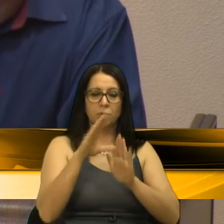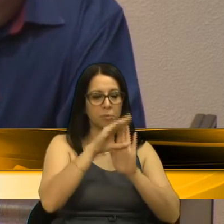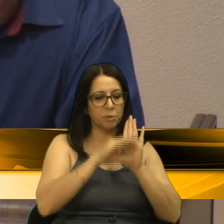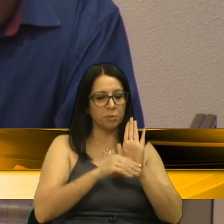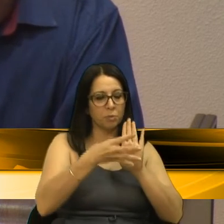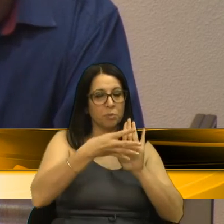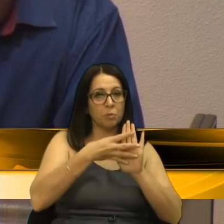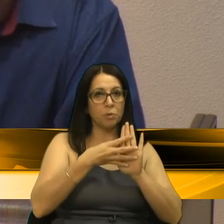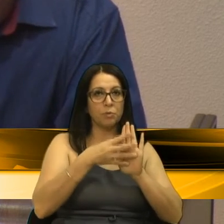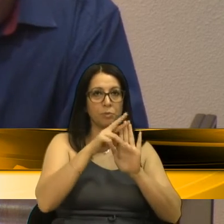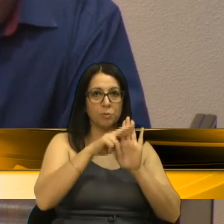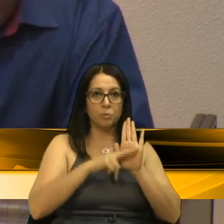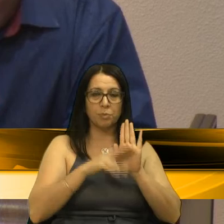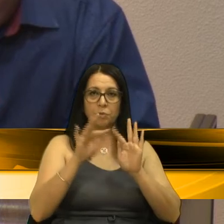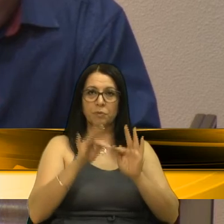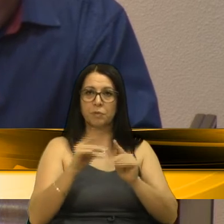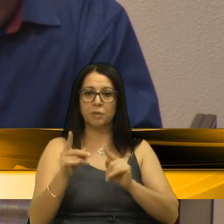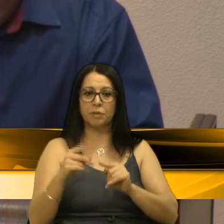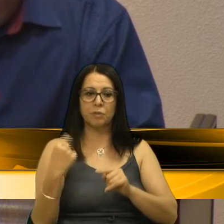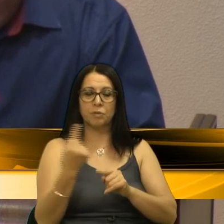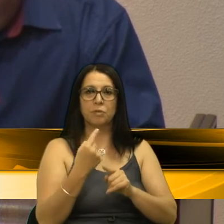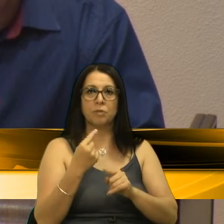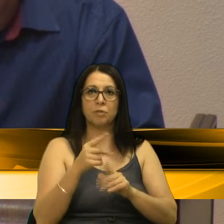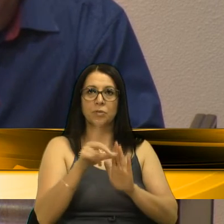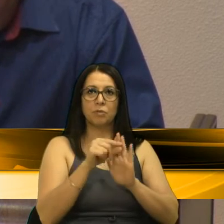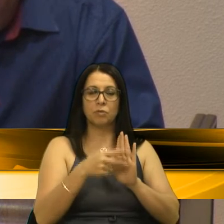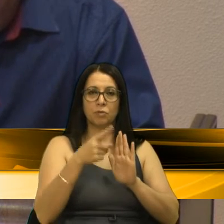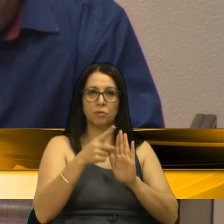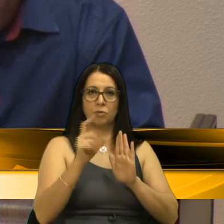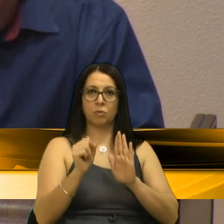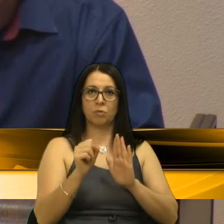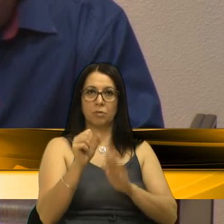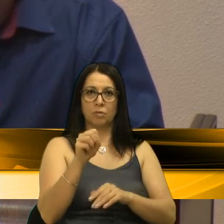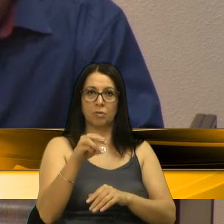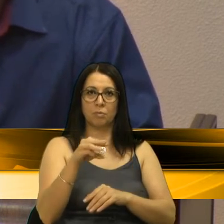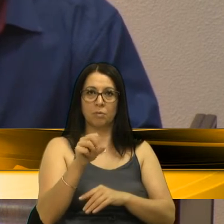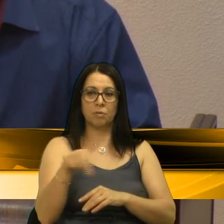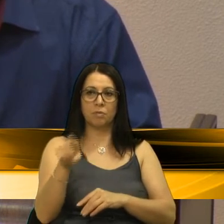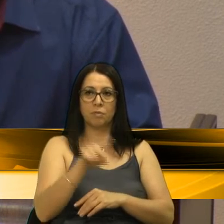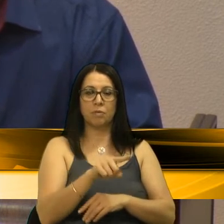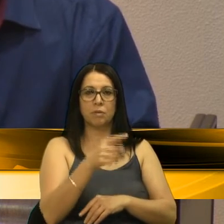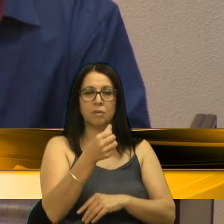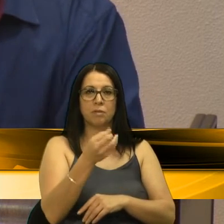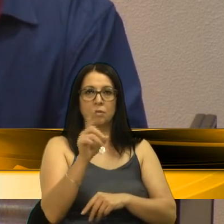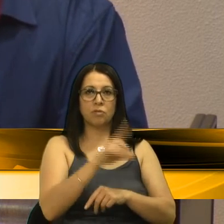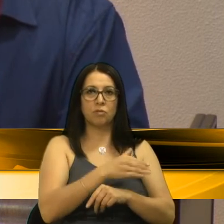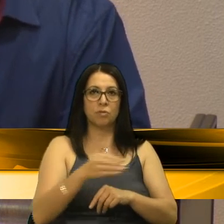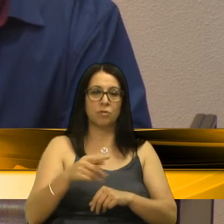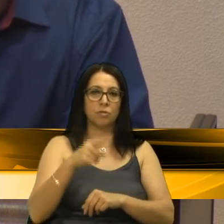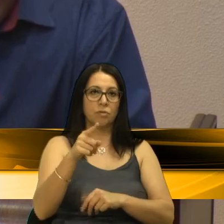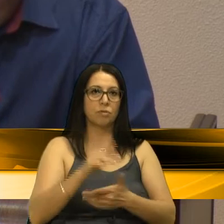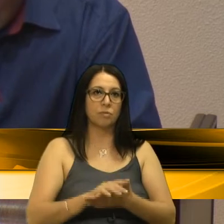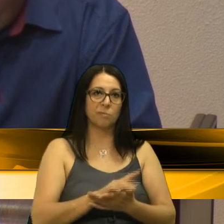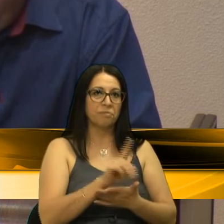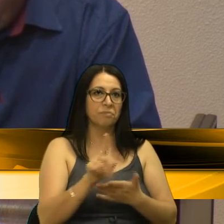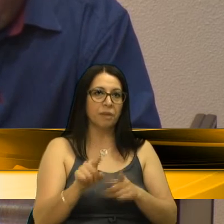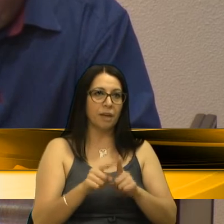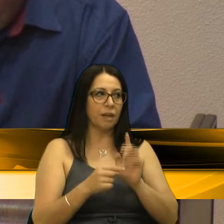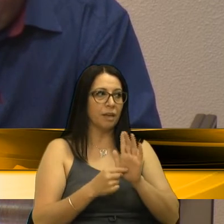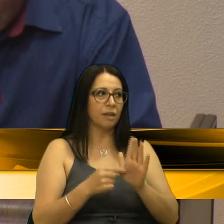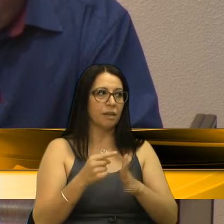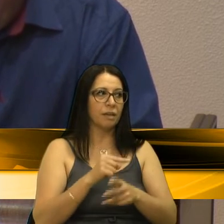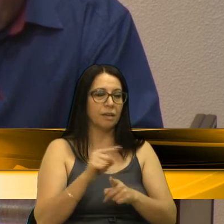Saúde, momento em que... Não, vou terminar mais um pedaço. Artigo 17. O exercício da função de conselheiro não será remunerado considerando-se como